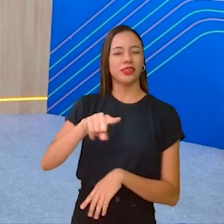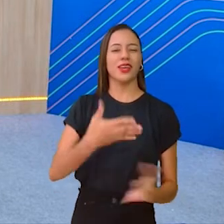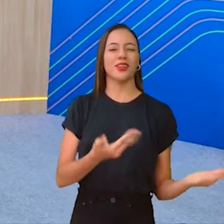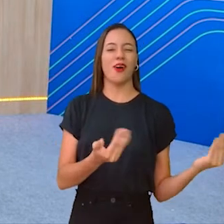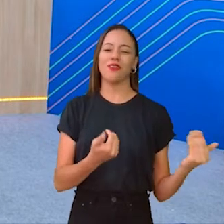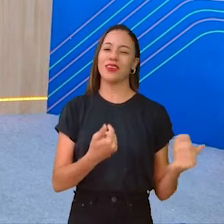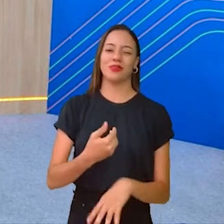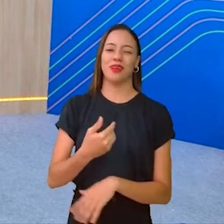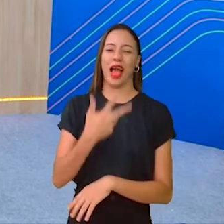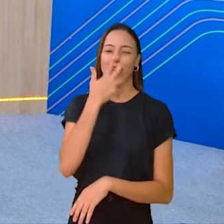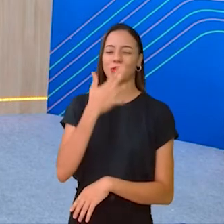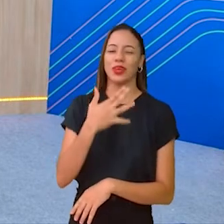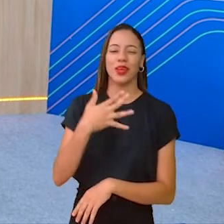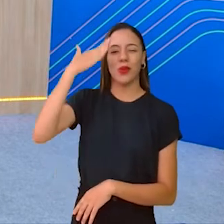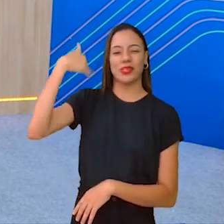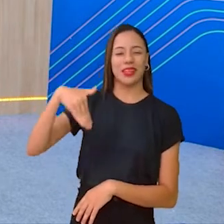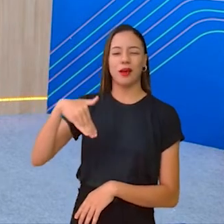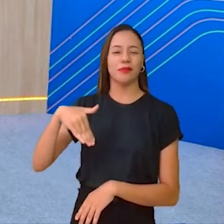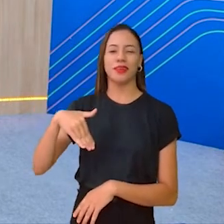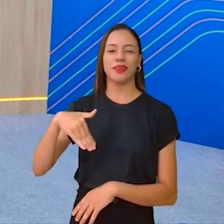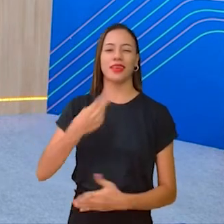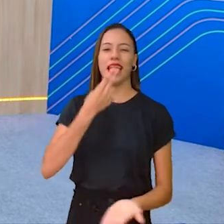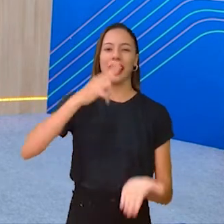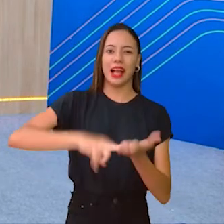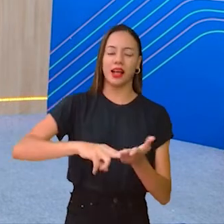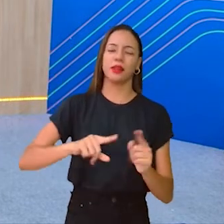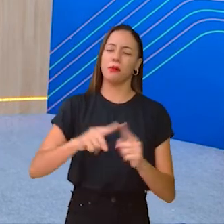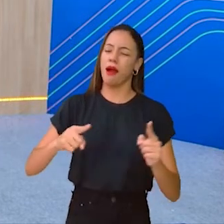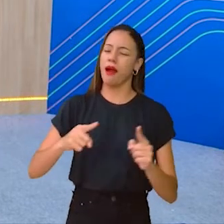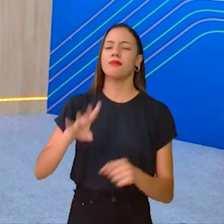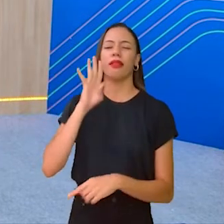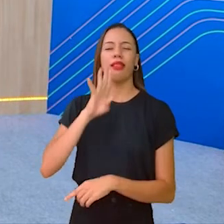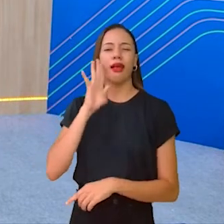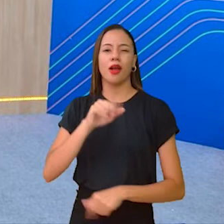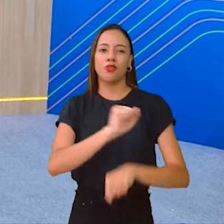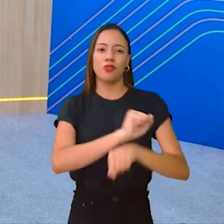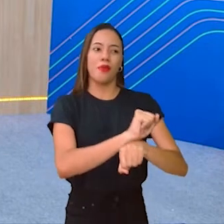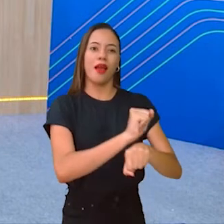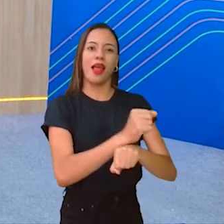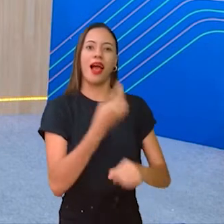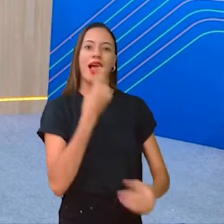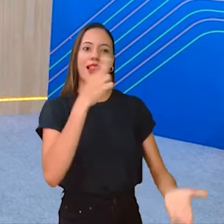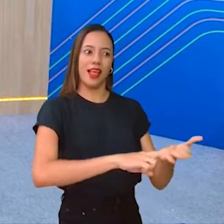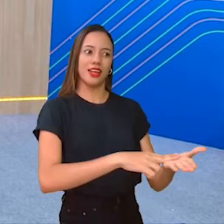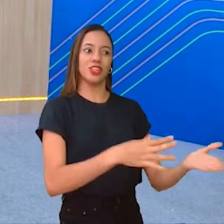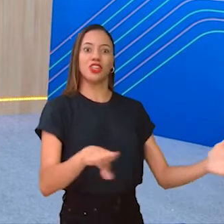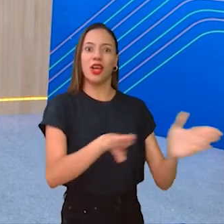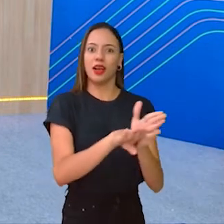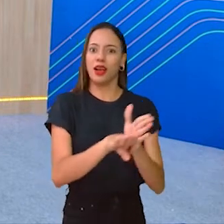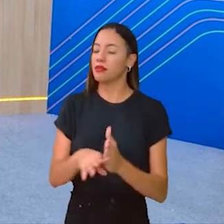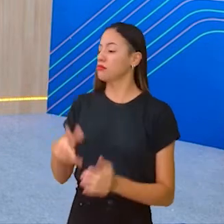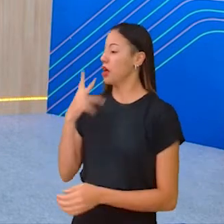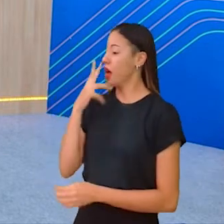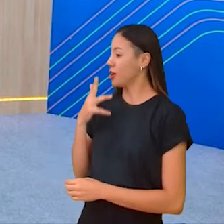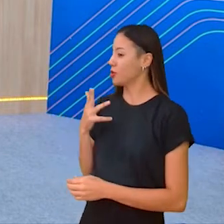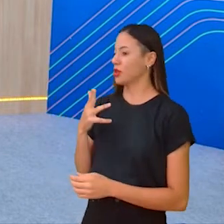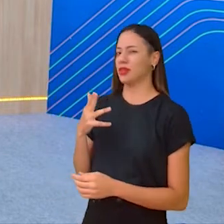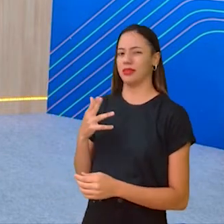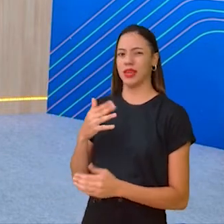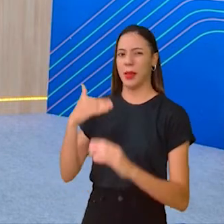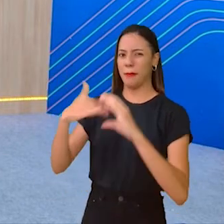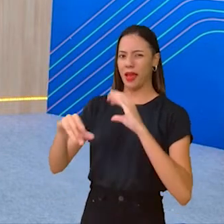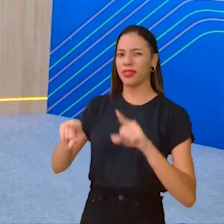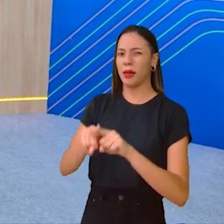carta, mas era massa esperar a carta chegar do correio, né? Se brincar, acho que nem e-mail a galera já trocou, né?